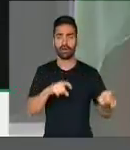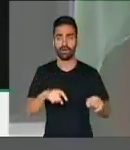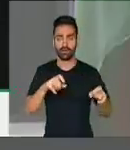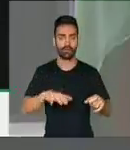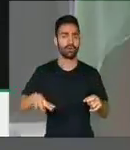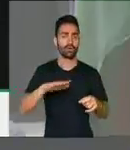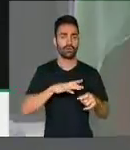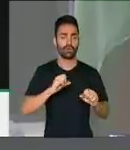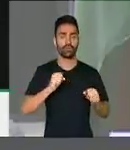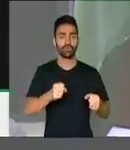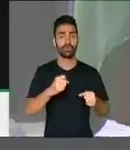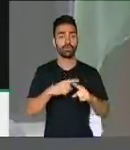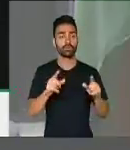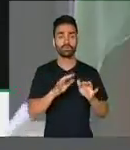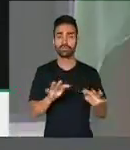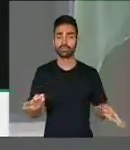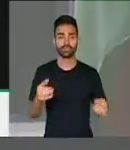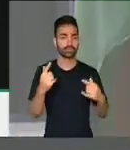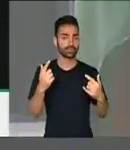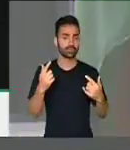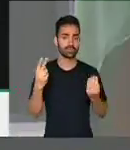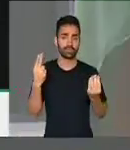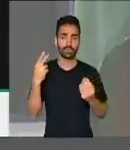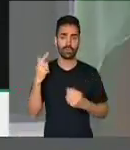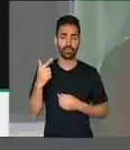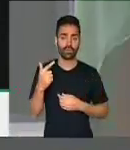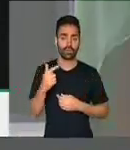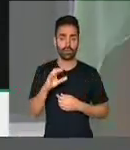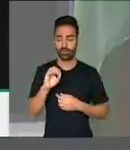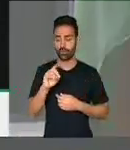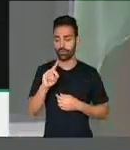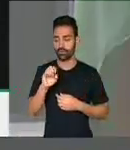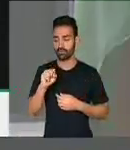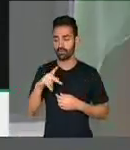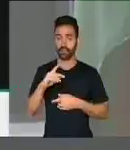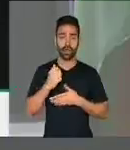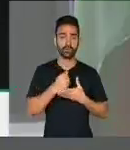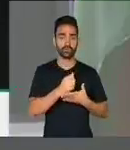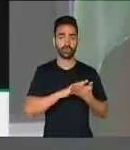produtores, porque são pequenos, não tem vez, nem na Codevasf,